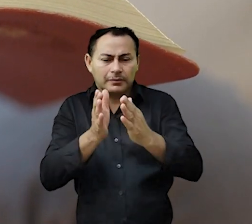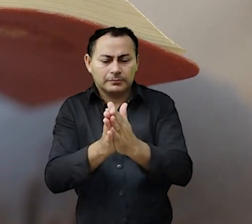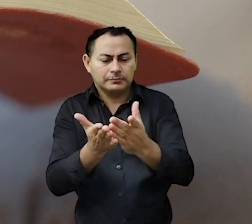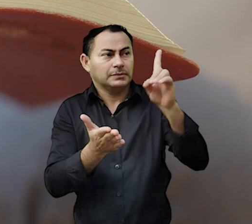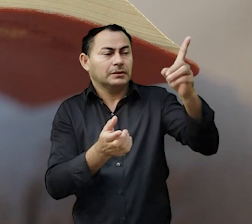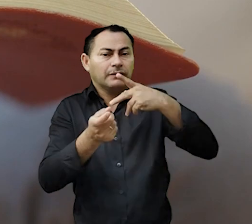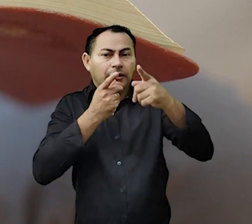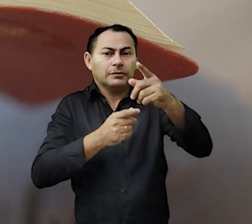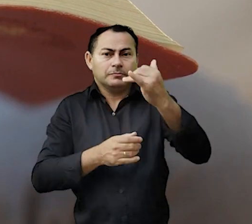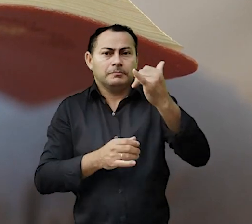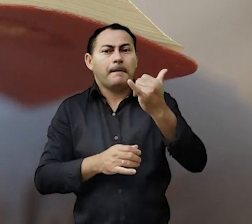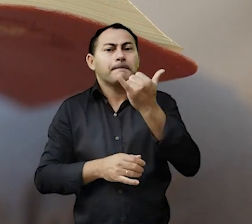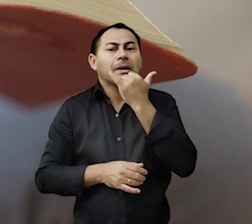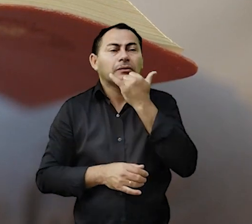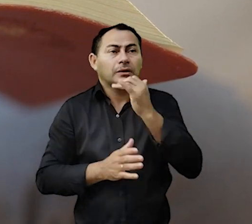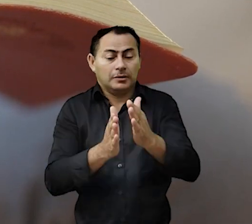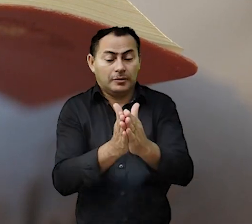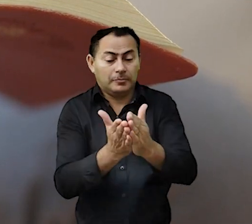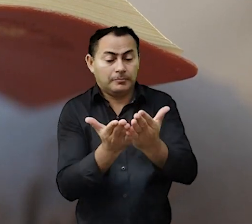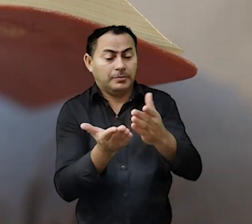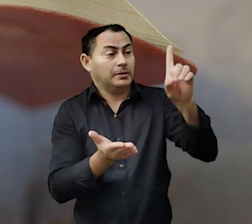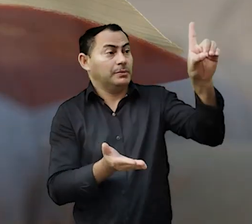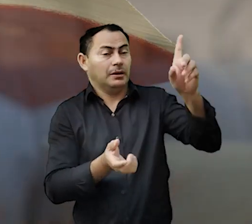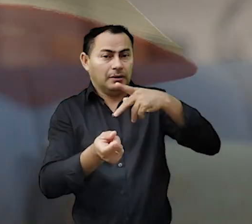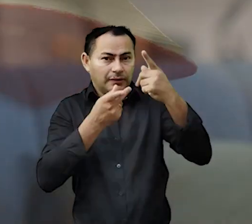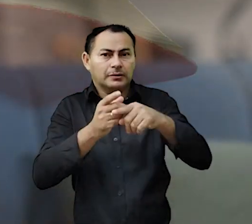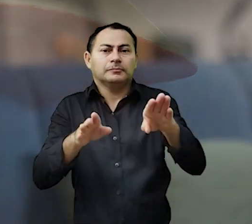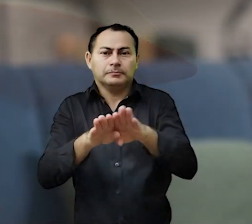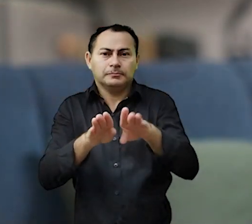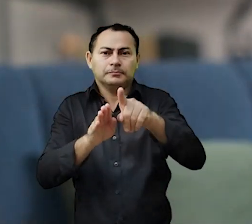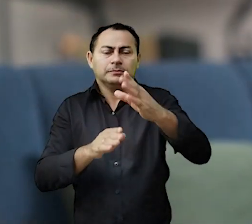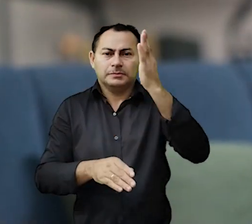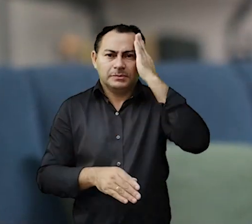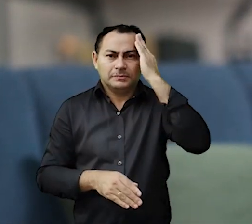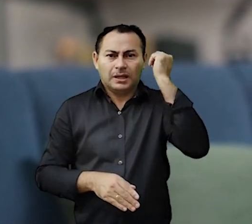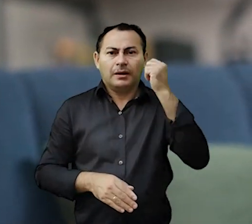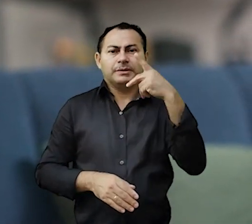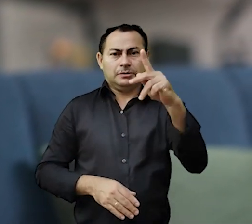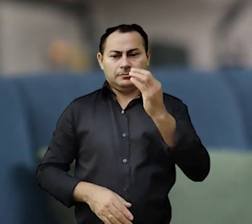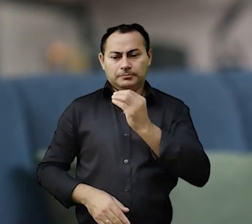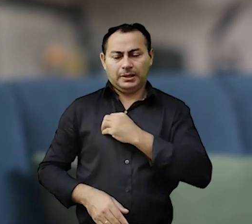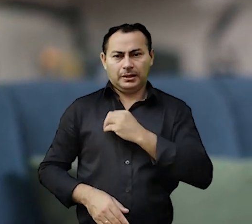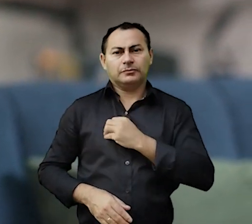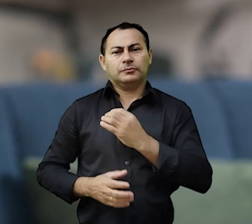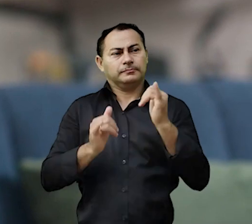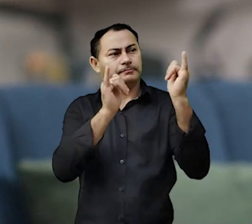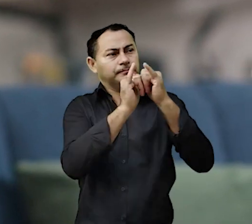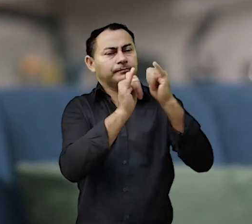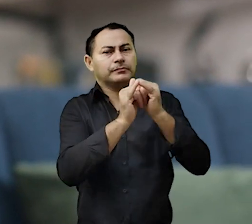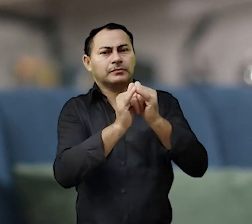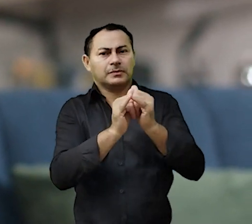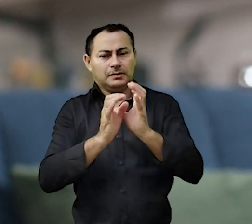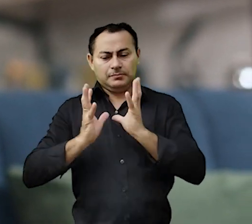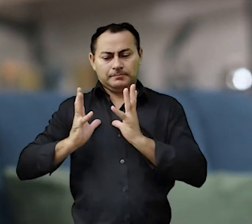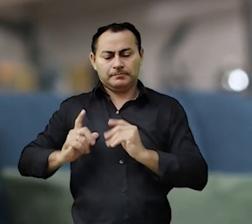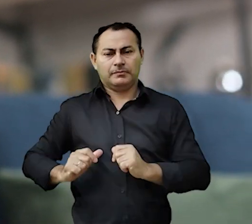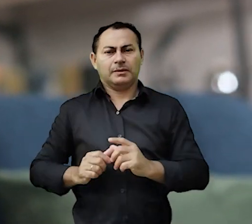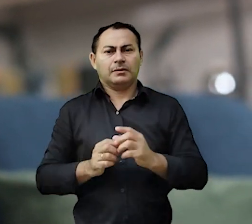Bíblia diz. A Bíblia diz isso. No entanto, você também sabe que seus pecados foram perdoados quando